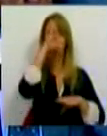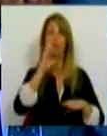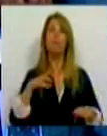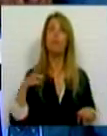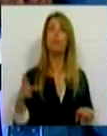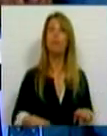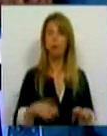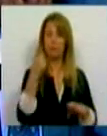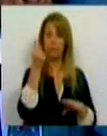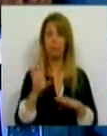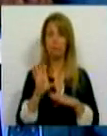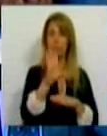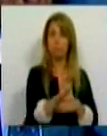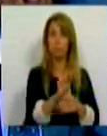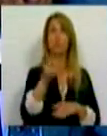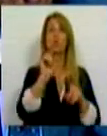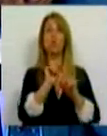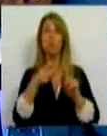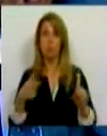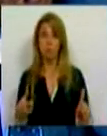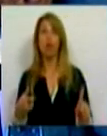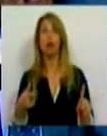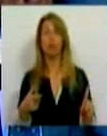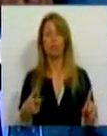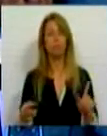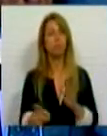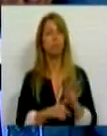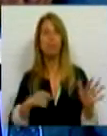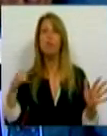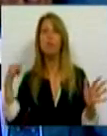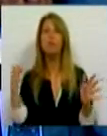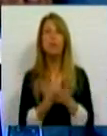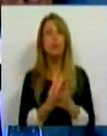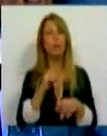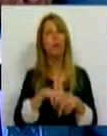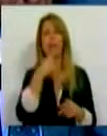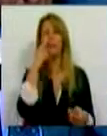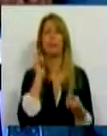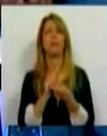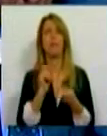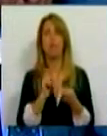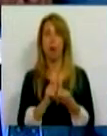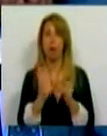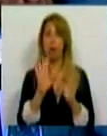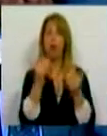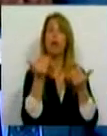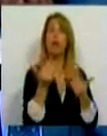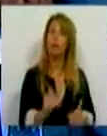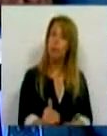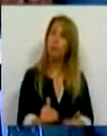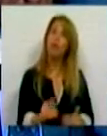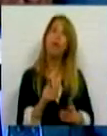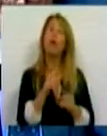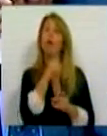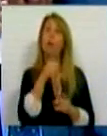Português no capital de Banif foi sempre uma autorização temporária e condicionada ao